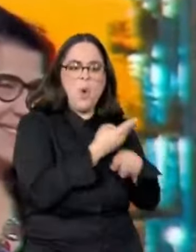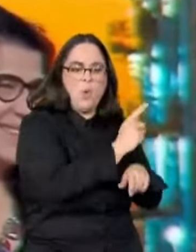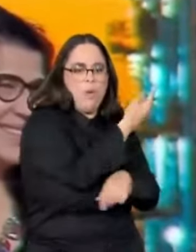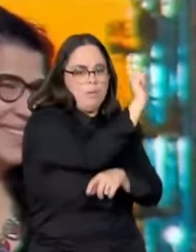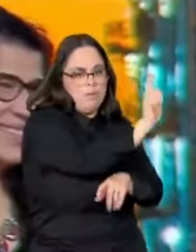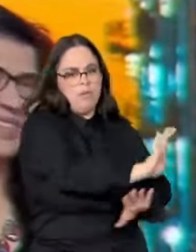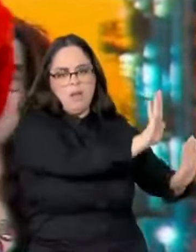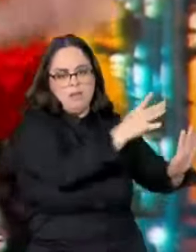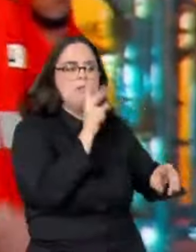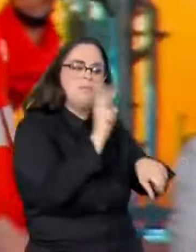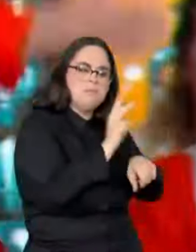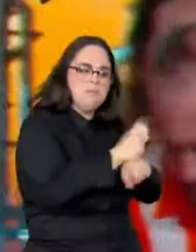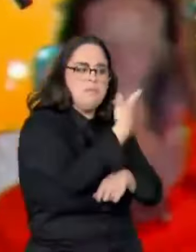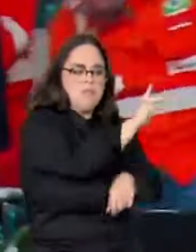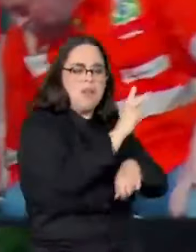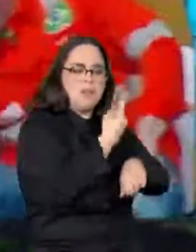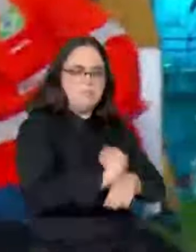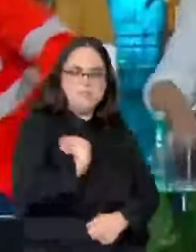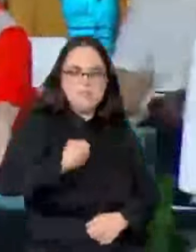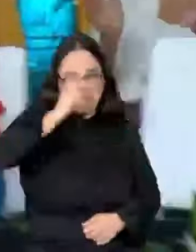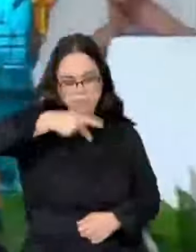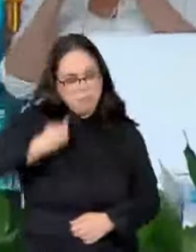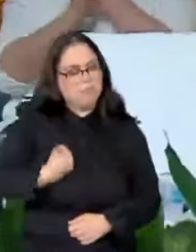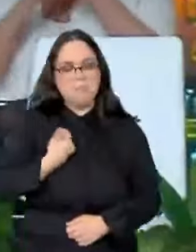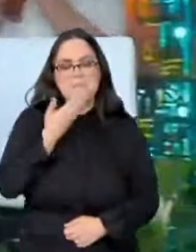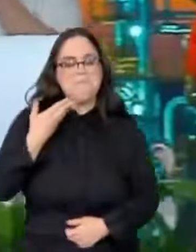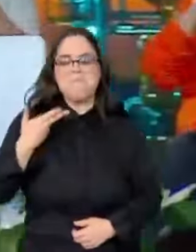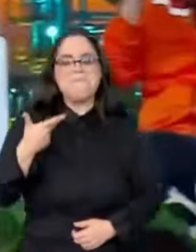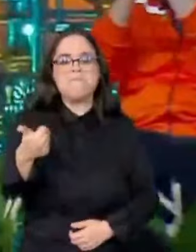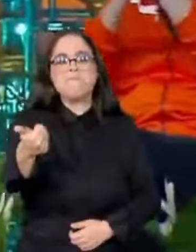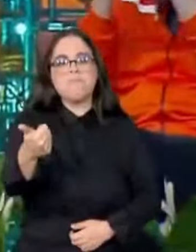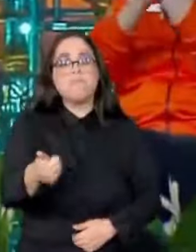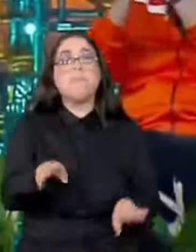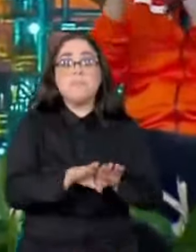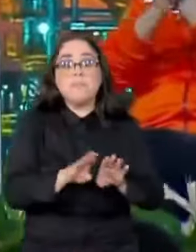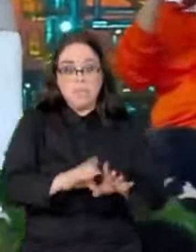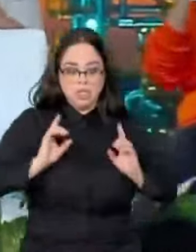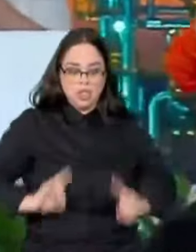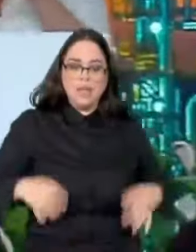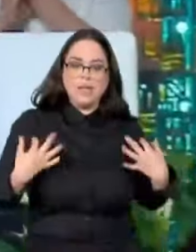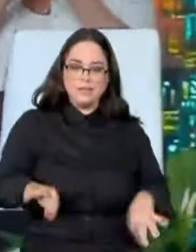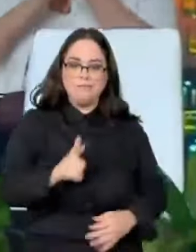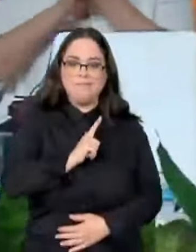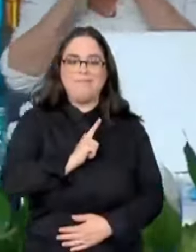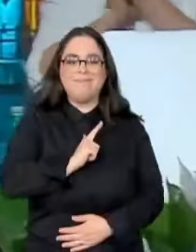outra e cuidar da vida, que ela vai viver muito melhor e com muito mais dignidade.